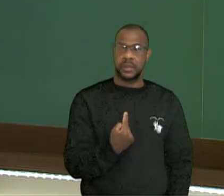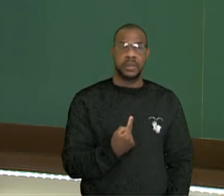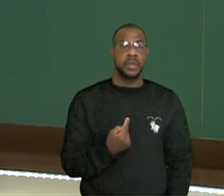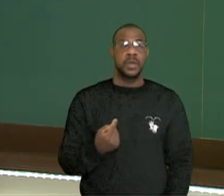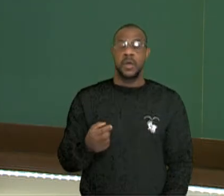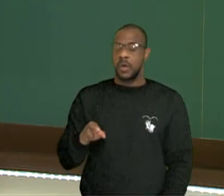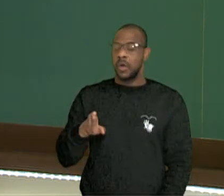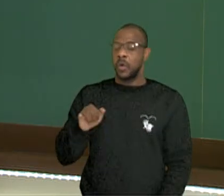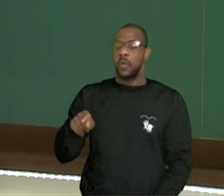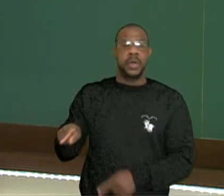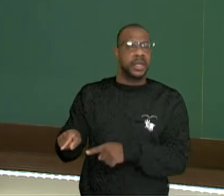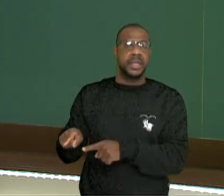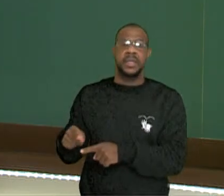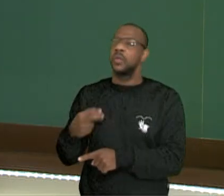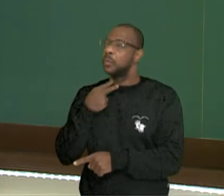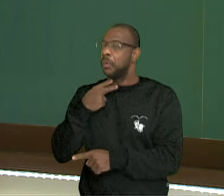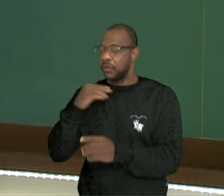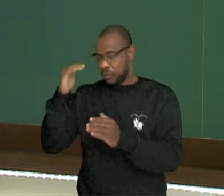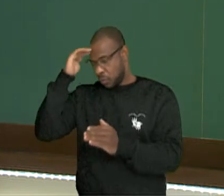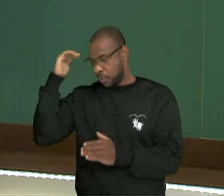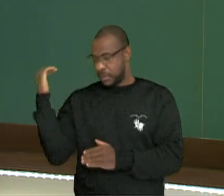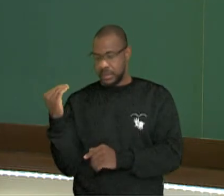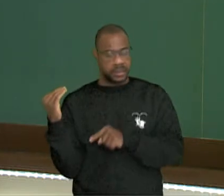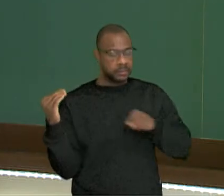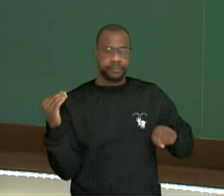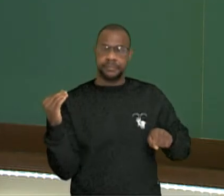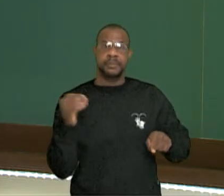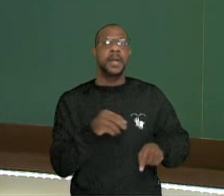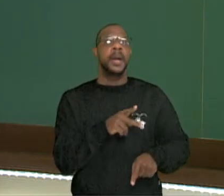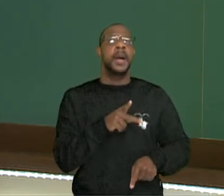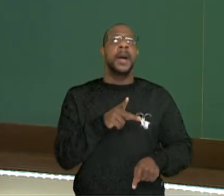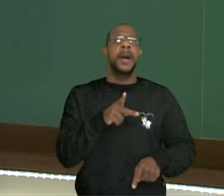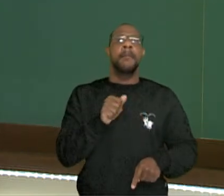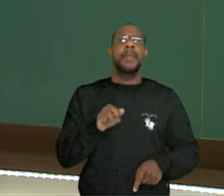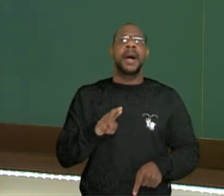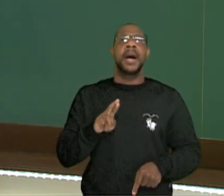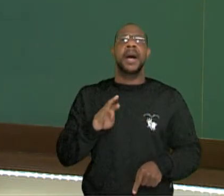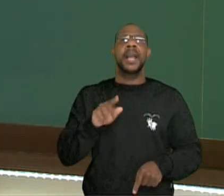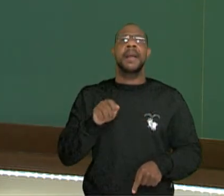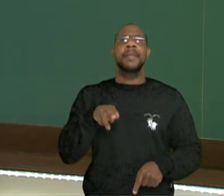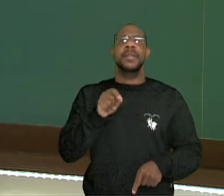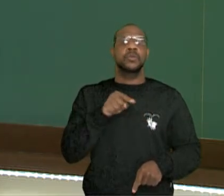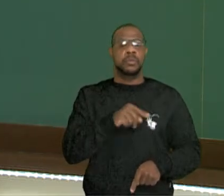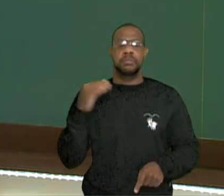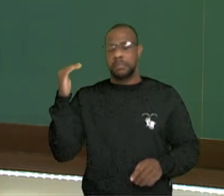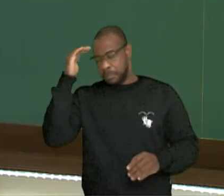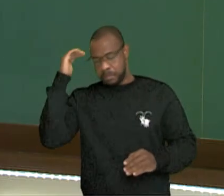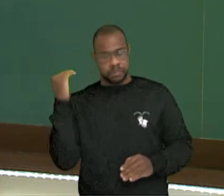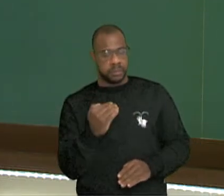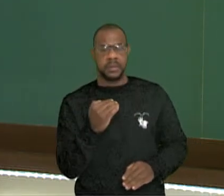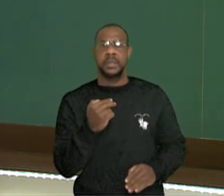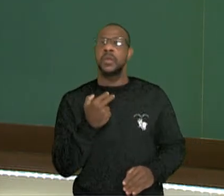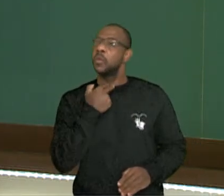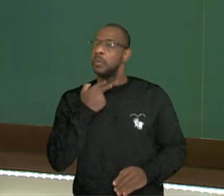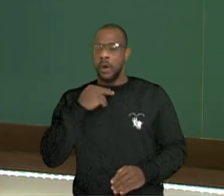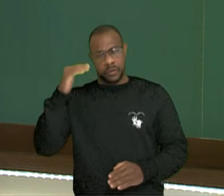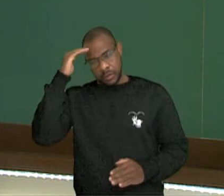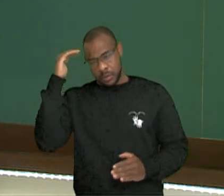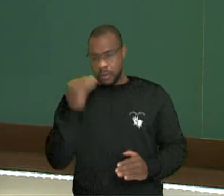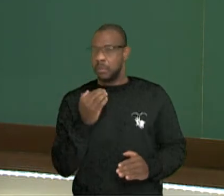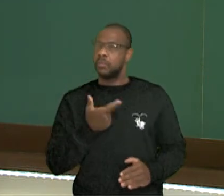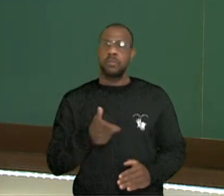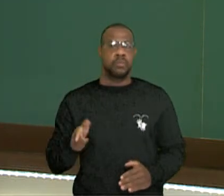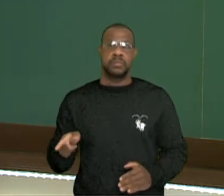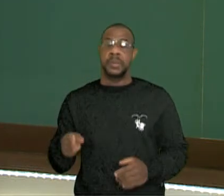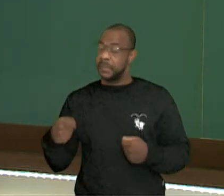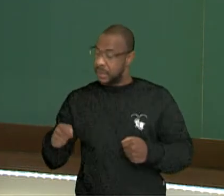não pode desobedecer ao parlamento. O rei não vai mais poder ter essa desobediência, até porque